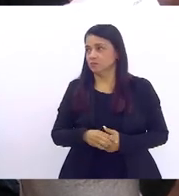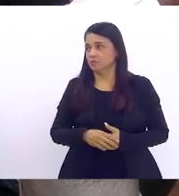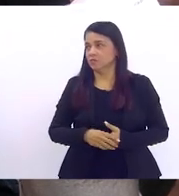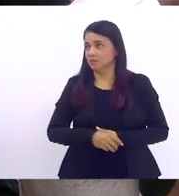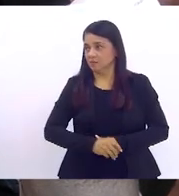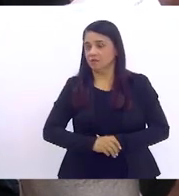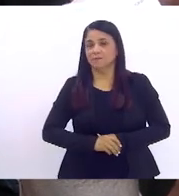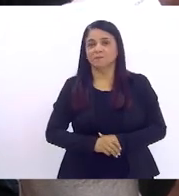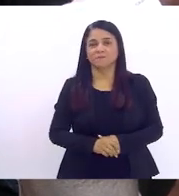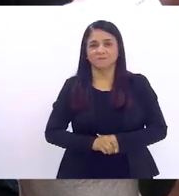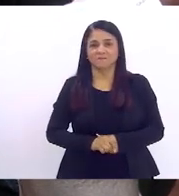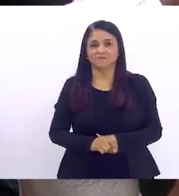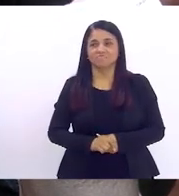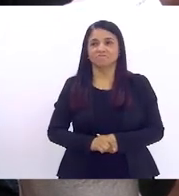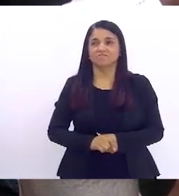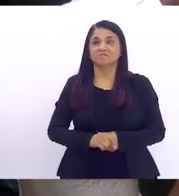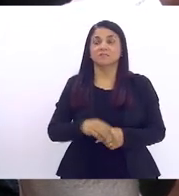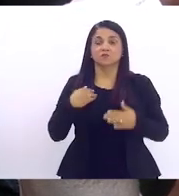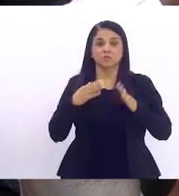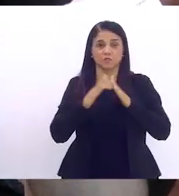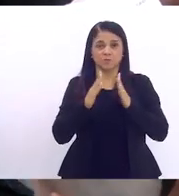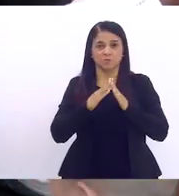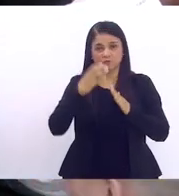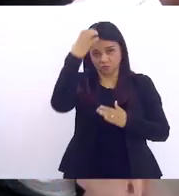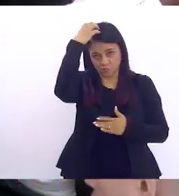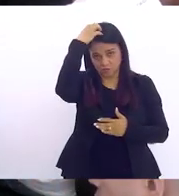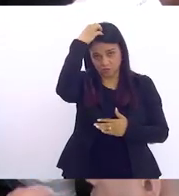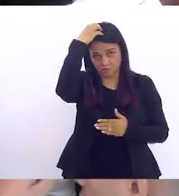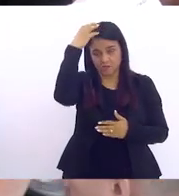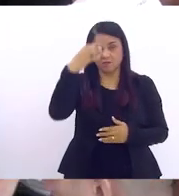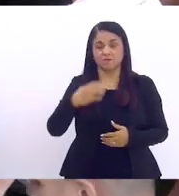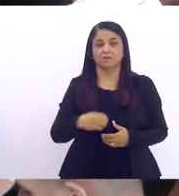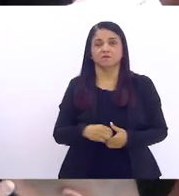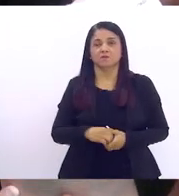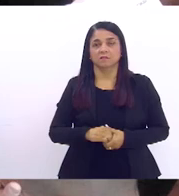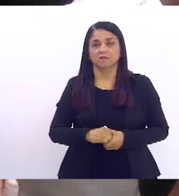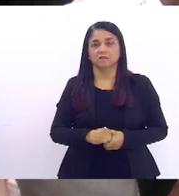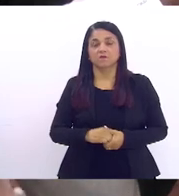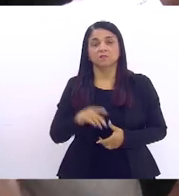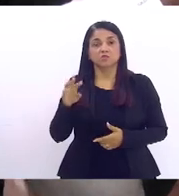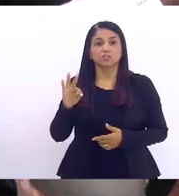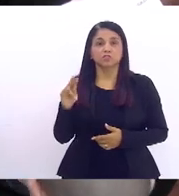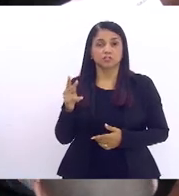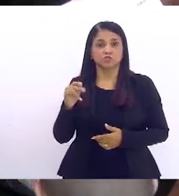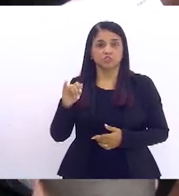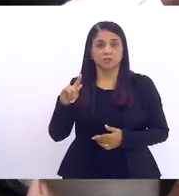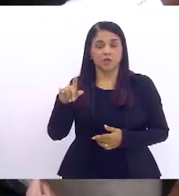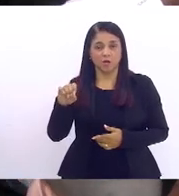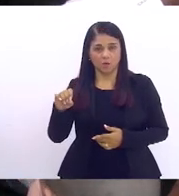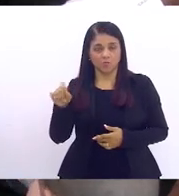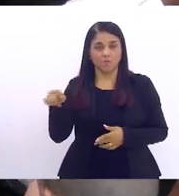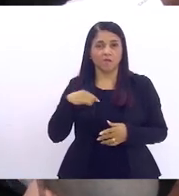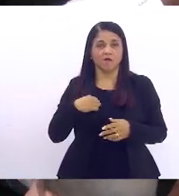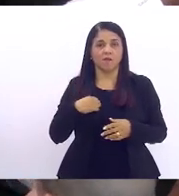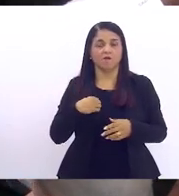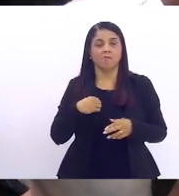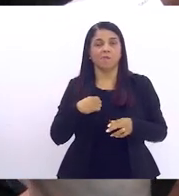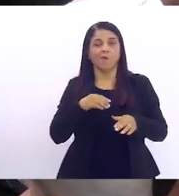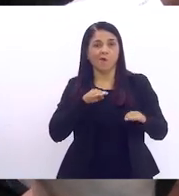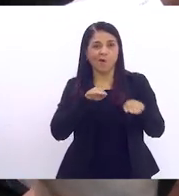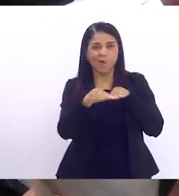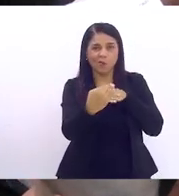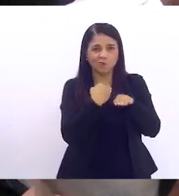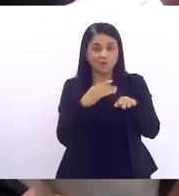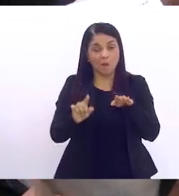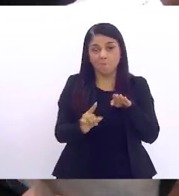é Vinícius anelo sou morador de Angra dos Reis e Como disse o Senor Thiago a rodovia é a primeira no país